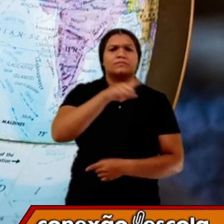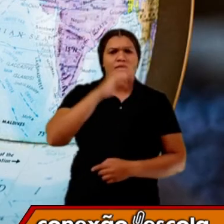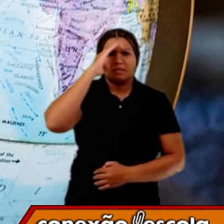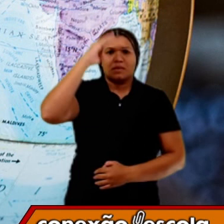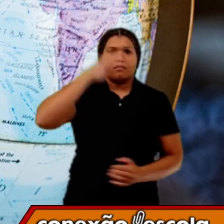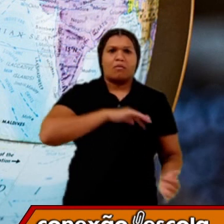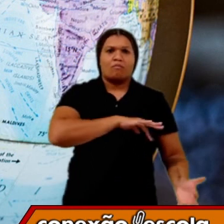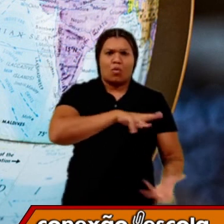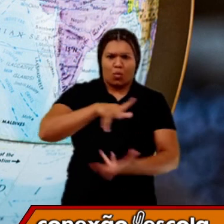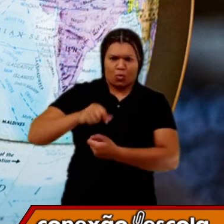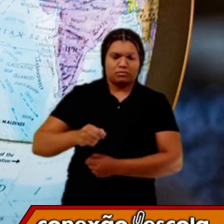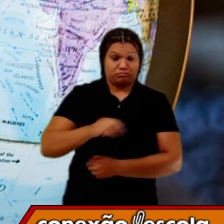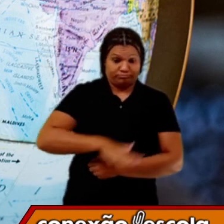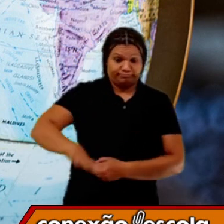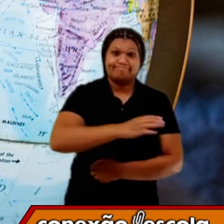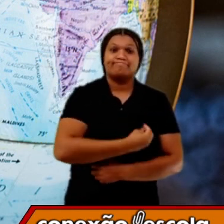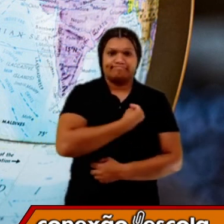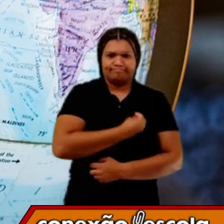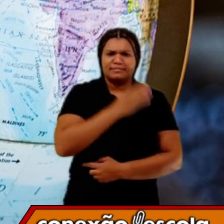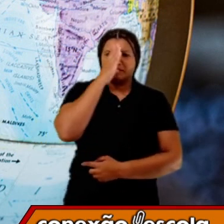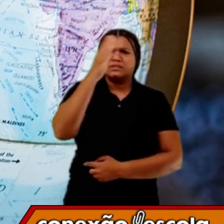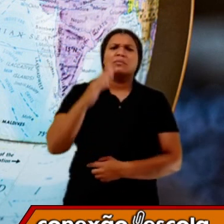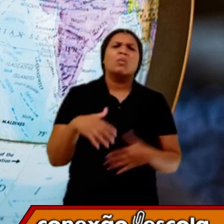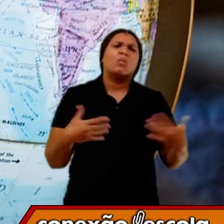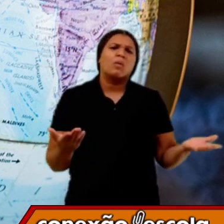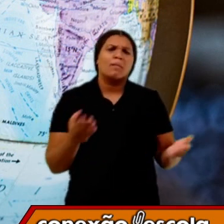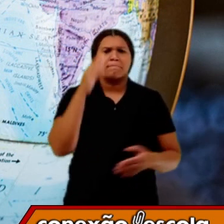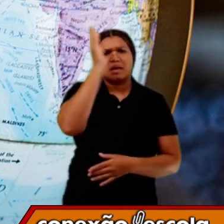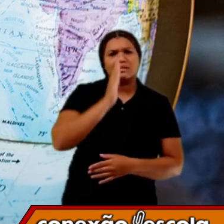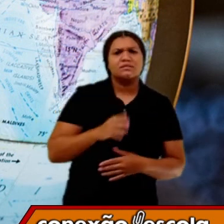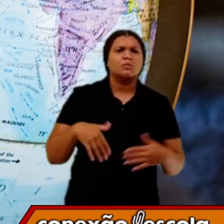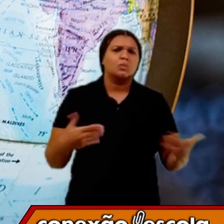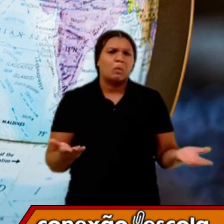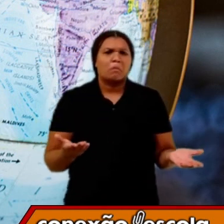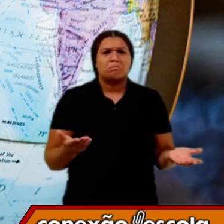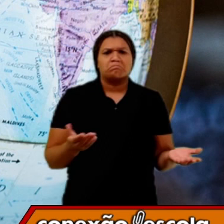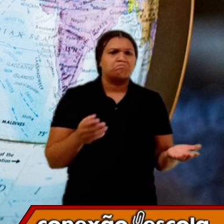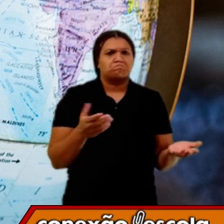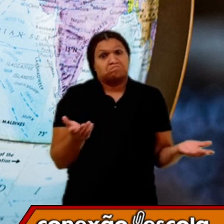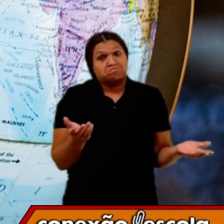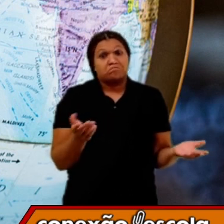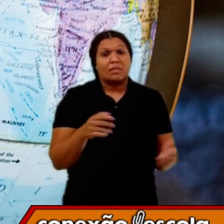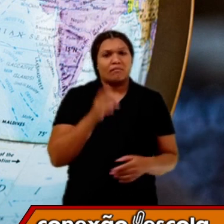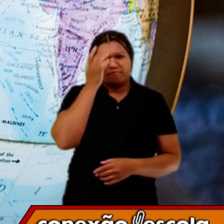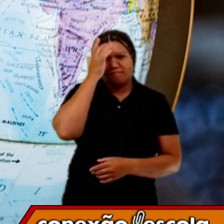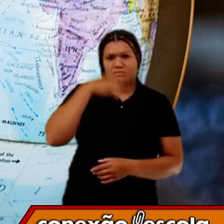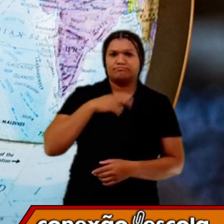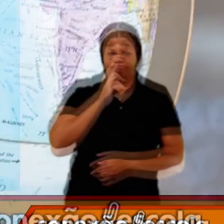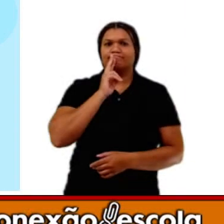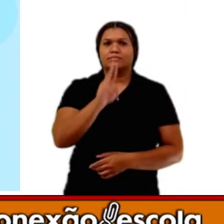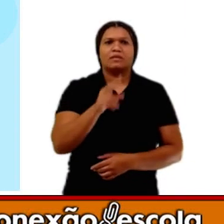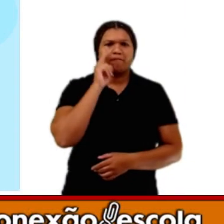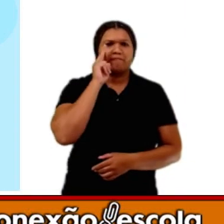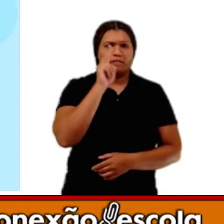do mundo, quais são os principais biomas brasileiros? Quais seriam os biomas brasileiros? Fácil responder, tá aí na